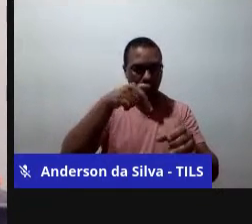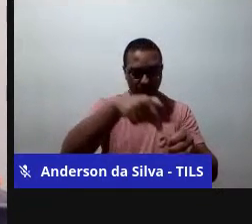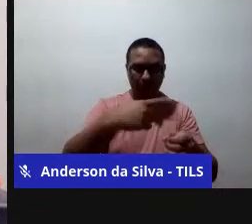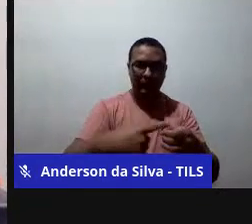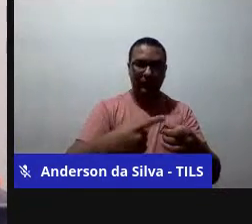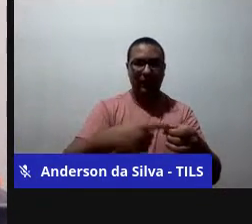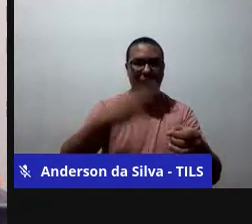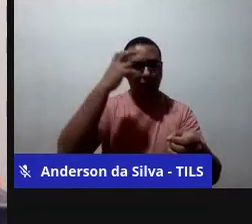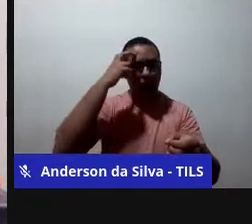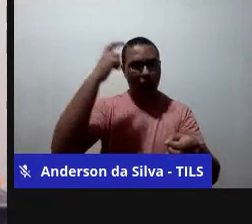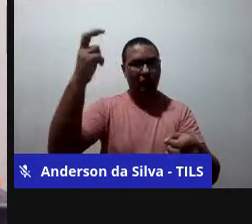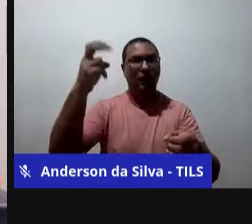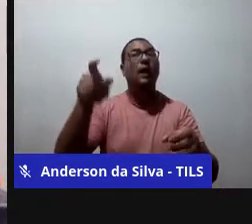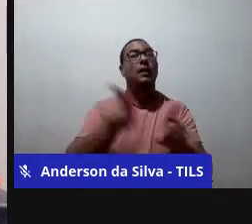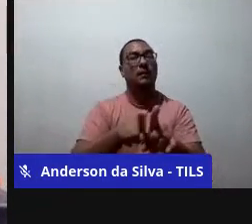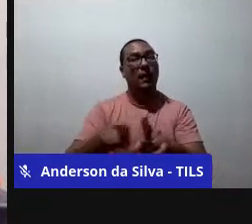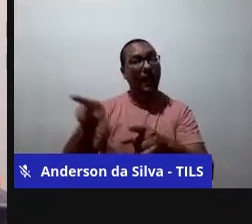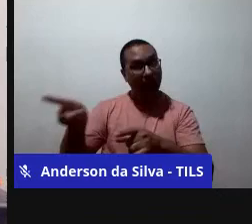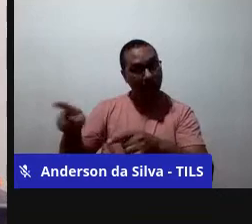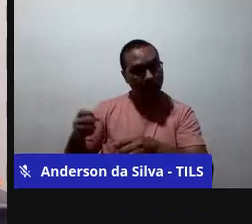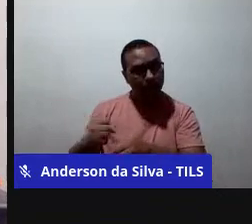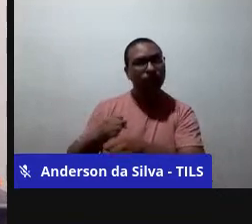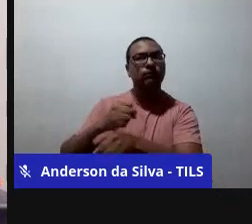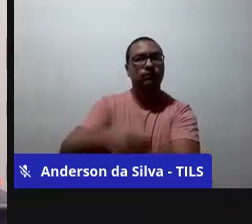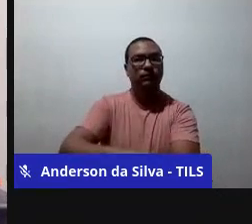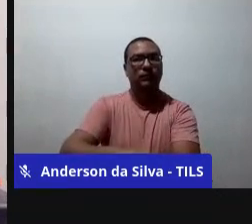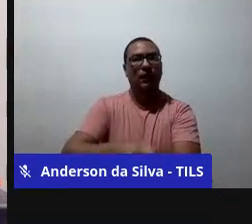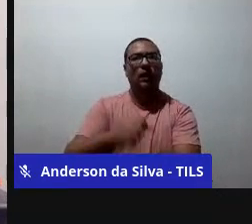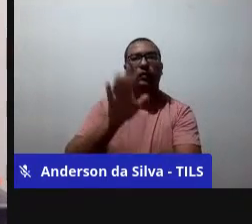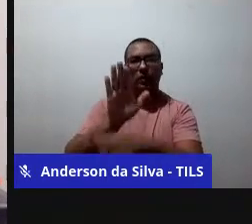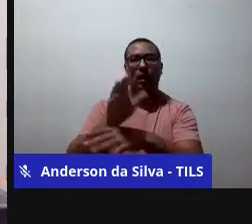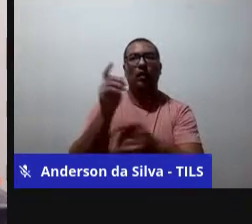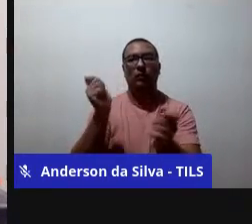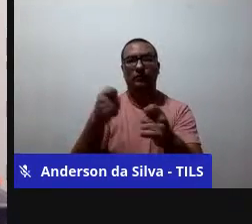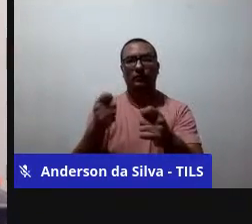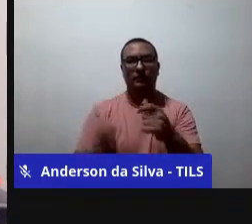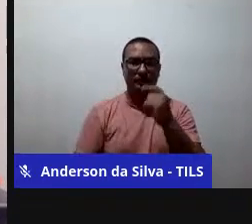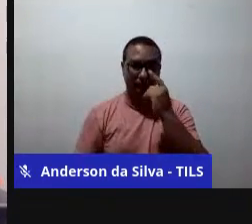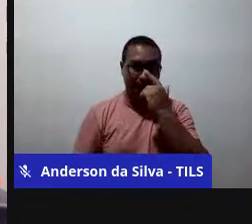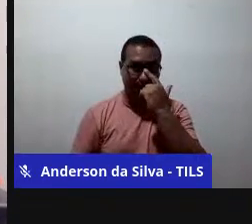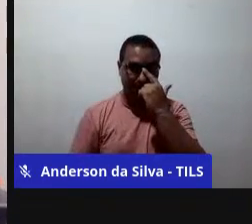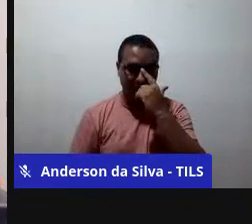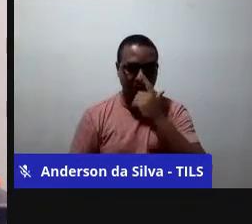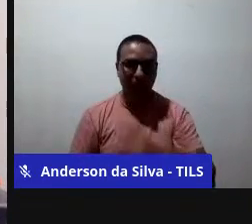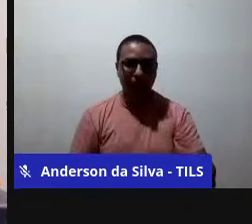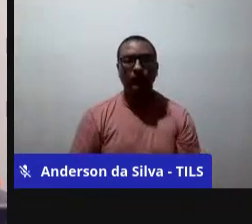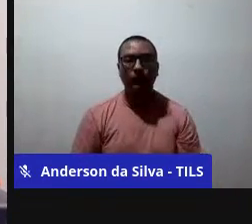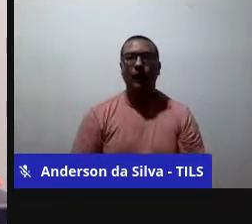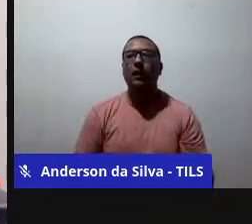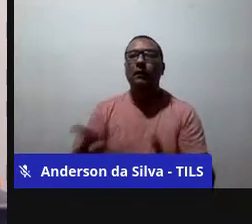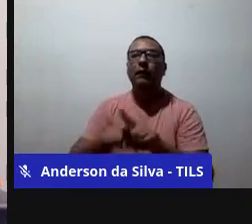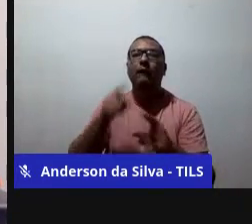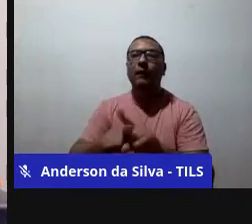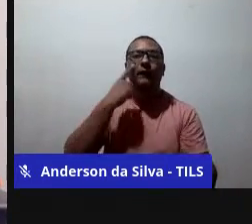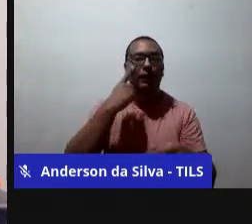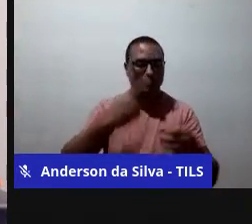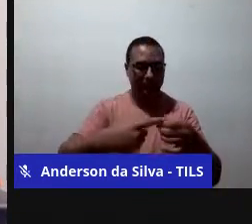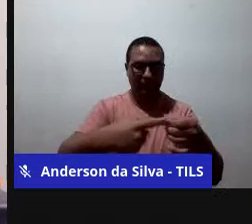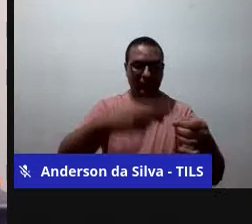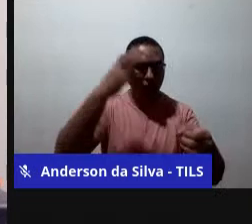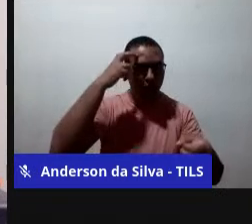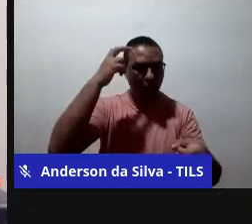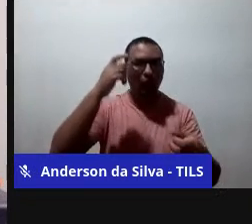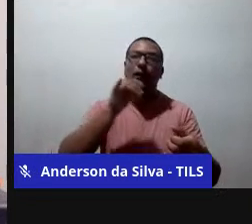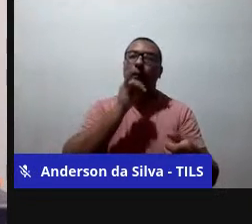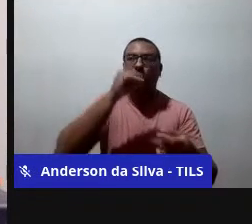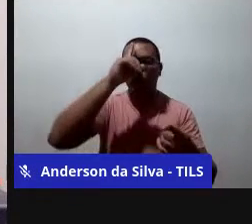abraçar esse conceito. Então, quando a gente olha... Vamos olhar para todos os stakeholders que a gente tem numa cidade inteligente. A gente tem